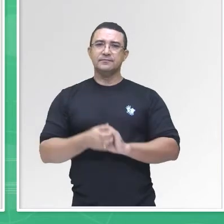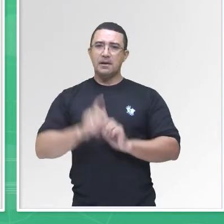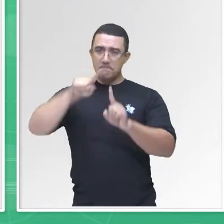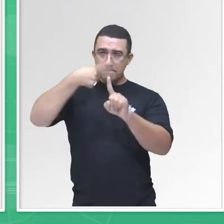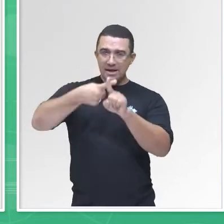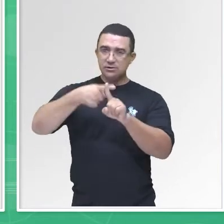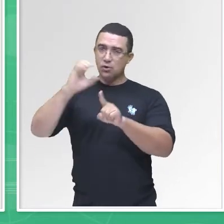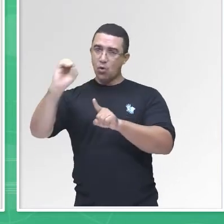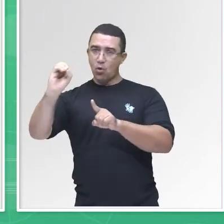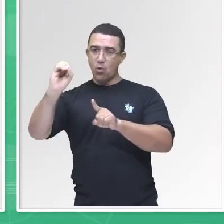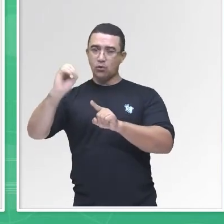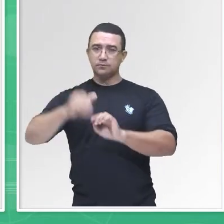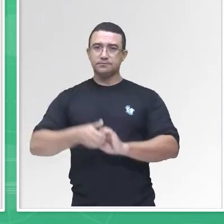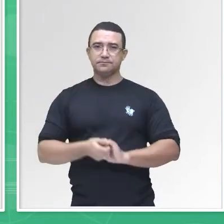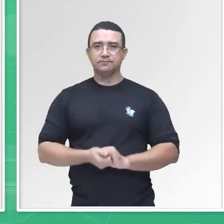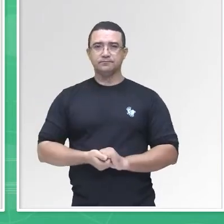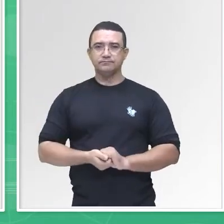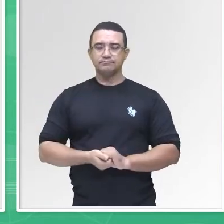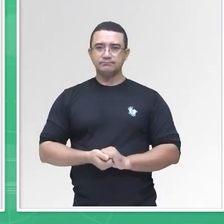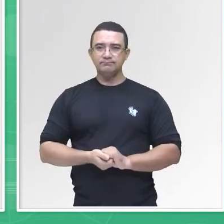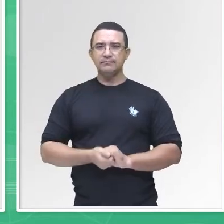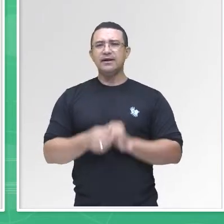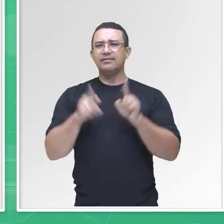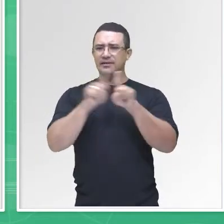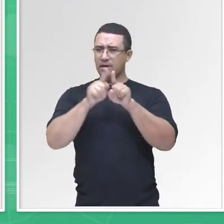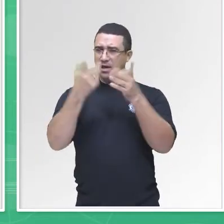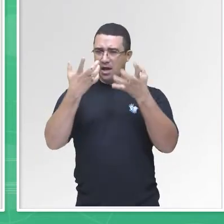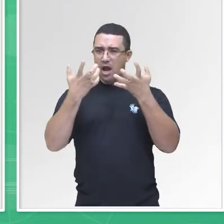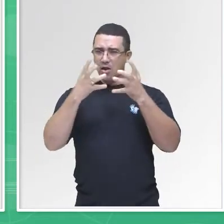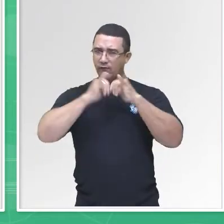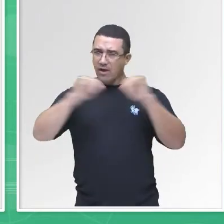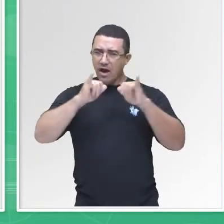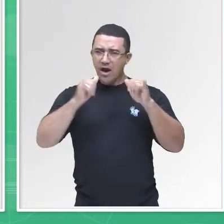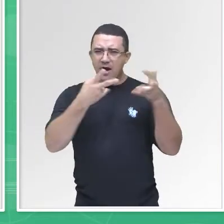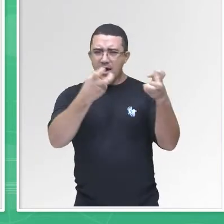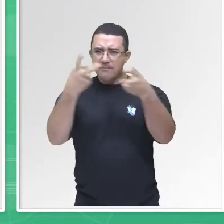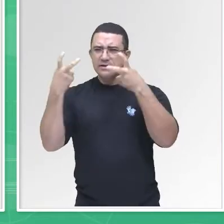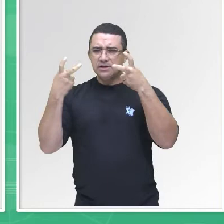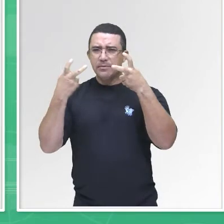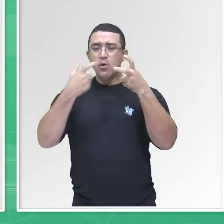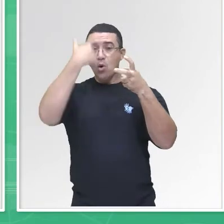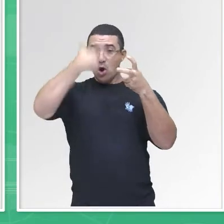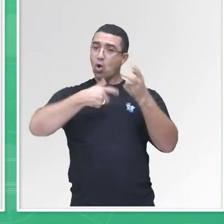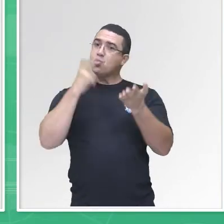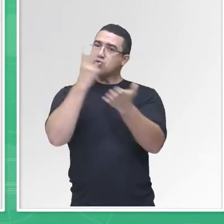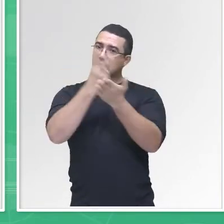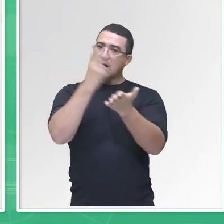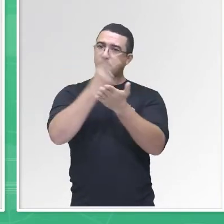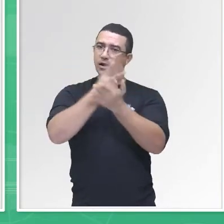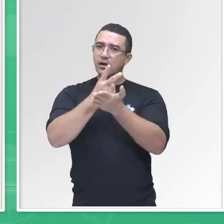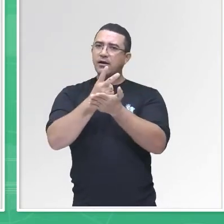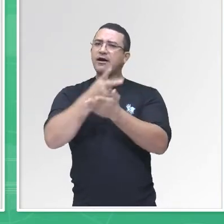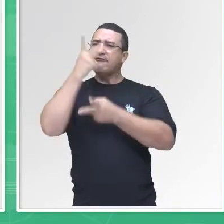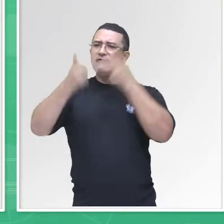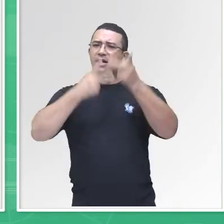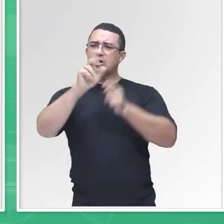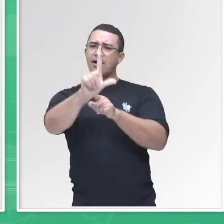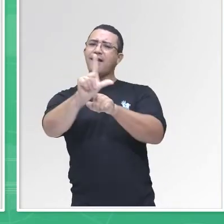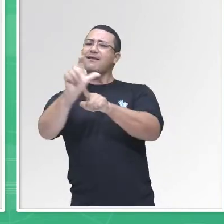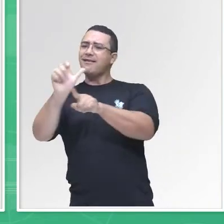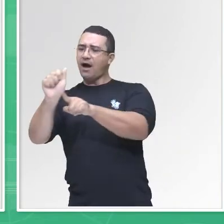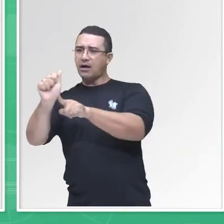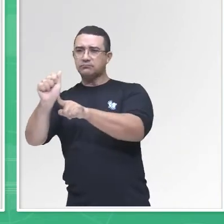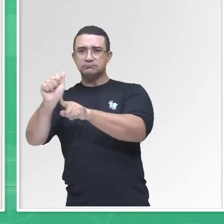la U. Uma coisa que eu quero dizer para vocês, perceberam que eu estou sempre falando lá? Todas as letras no espanhol